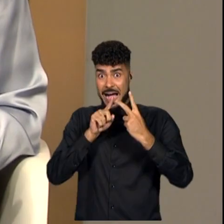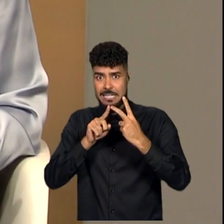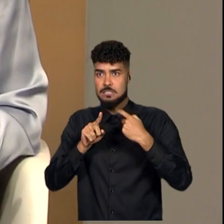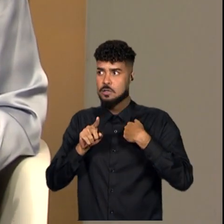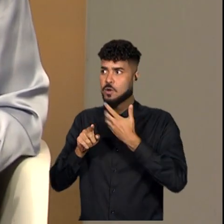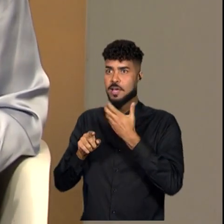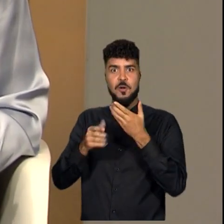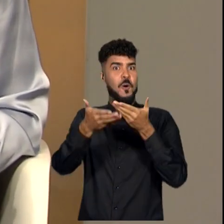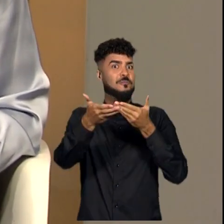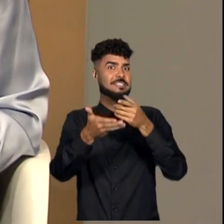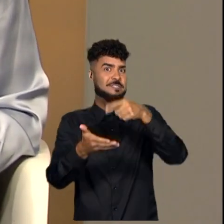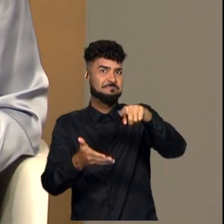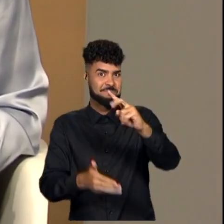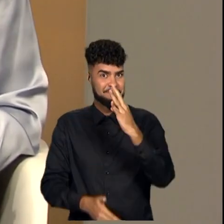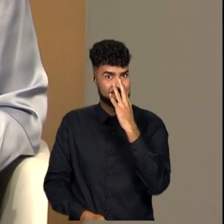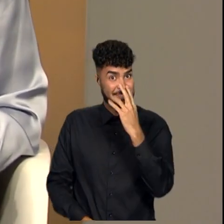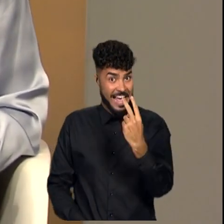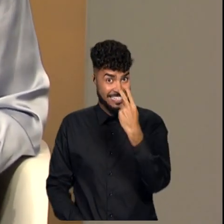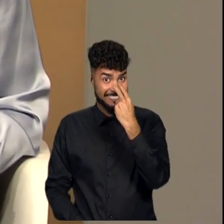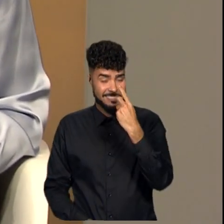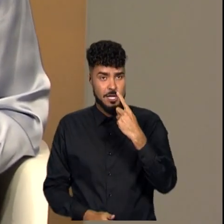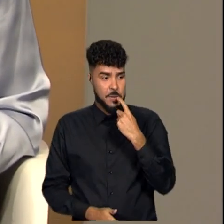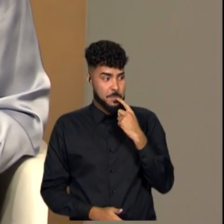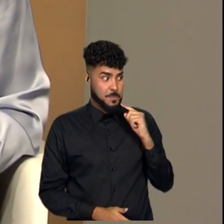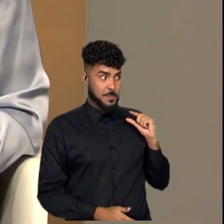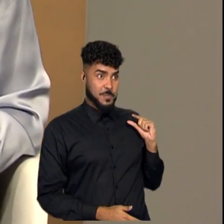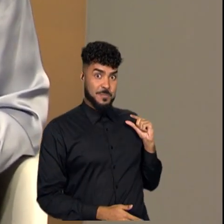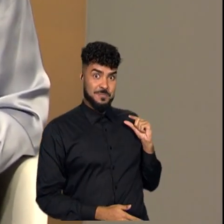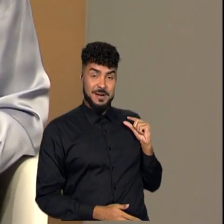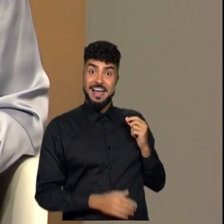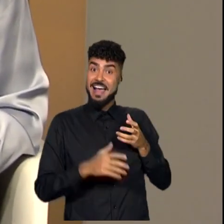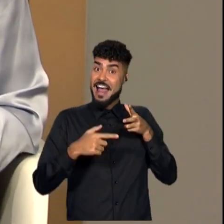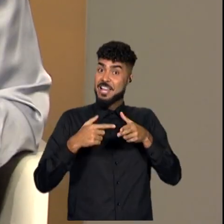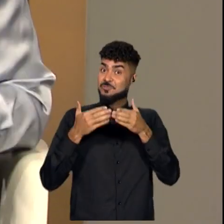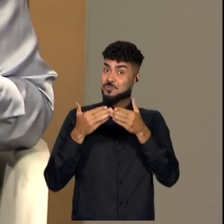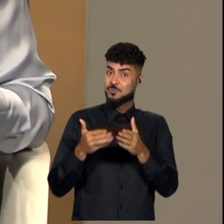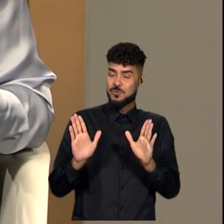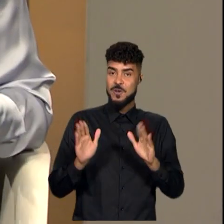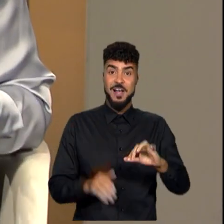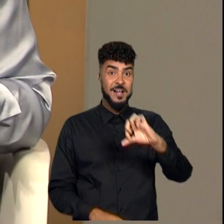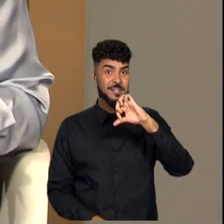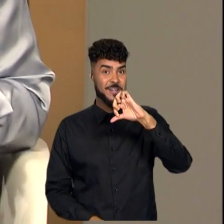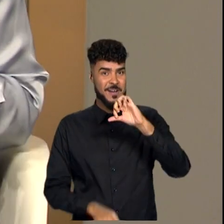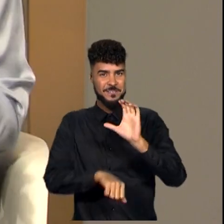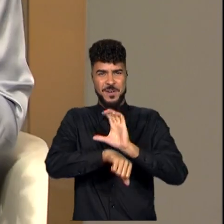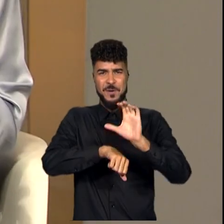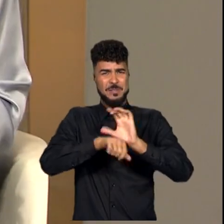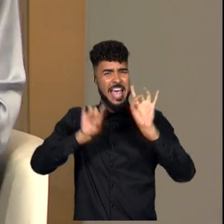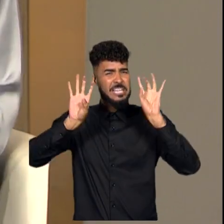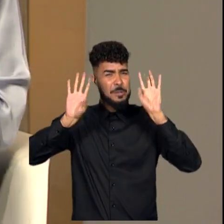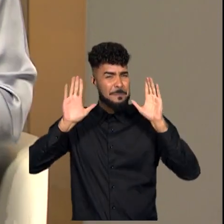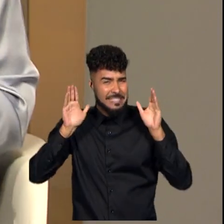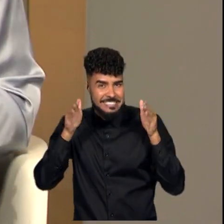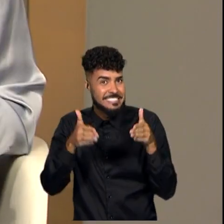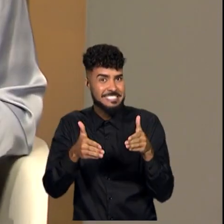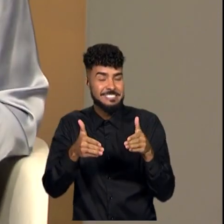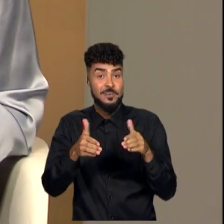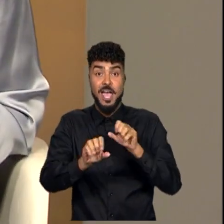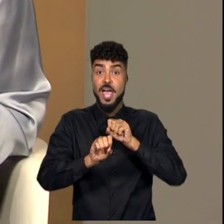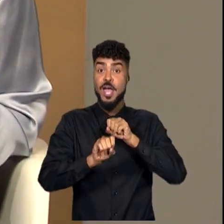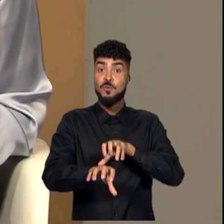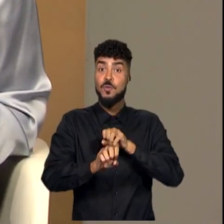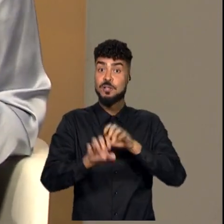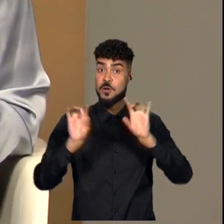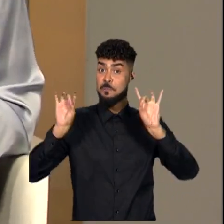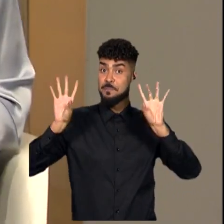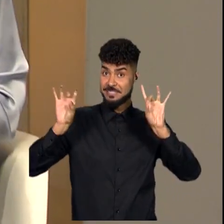convite para quem está nos assistindo, muito recentemente nós lançamos agora 9 cursos específicos, né, para a educação